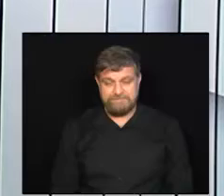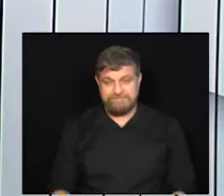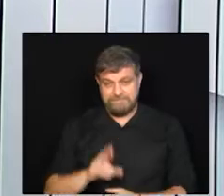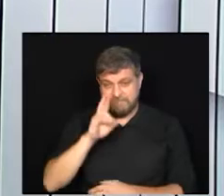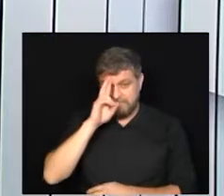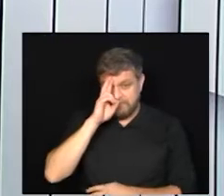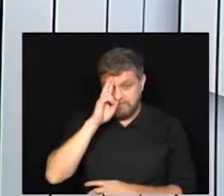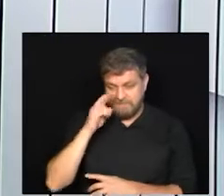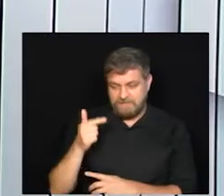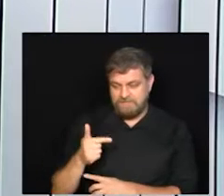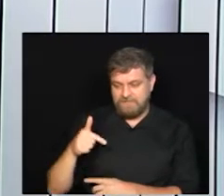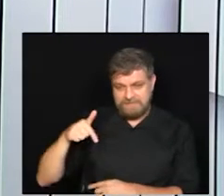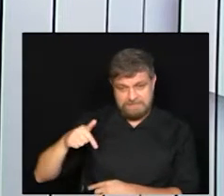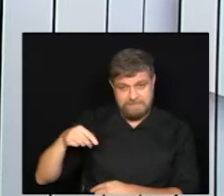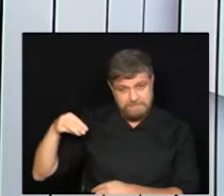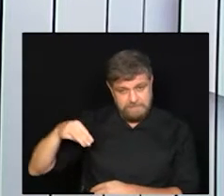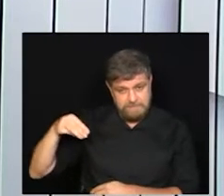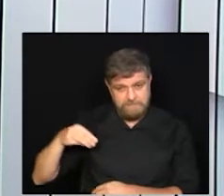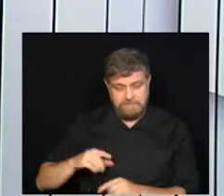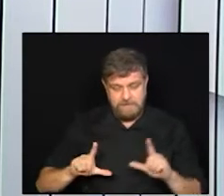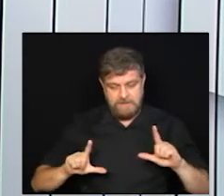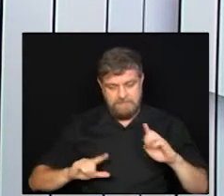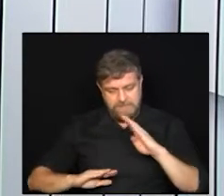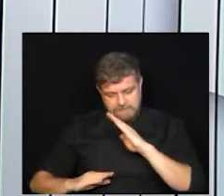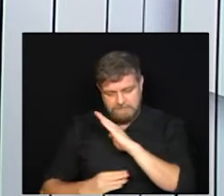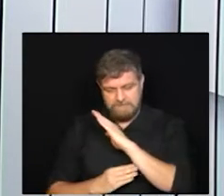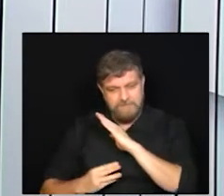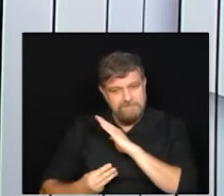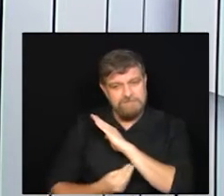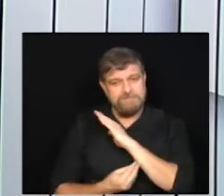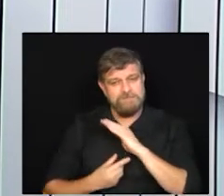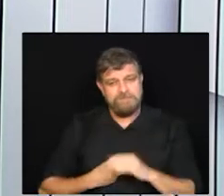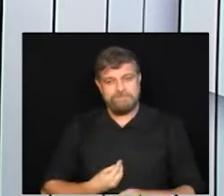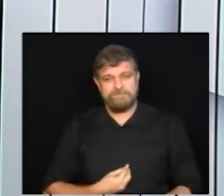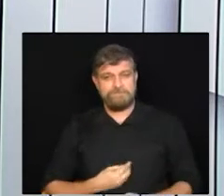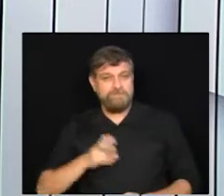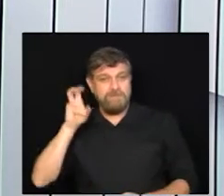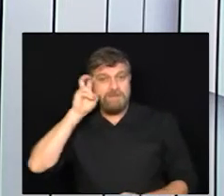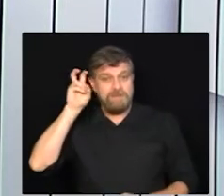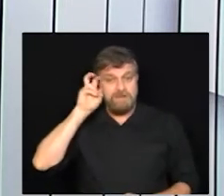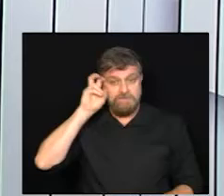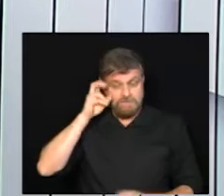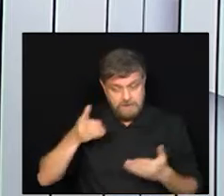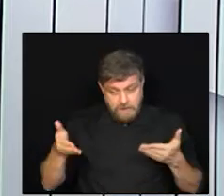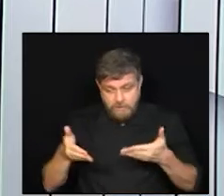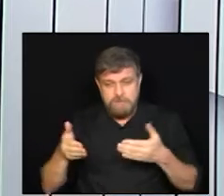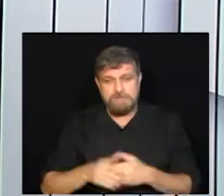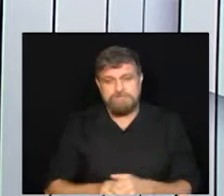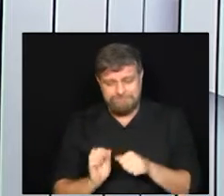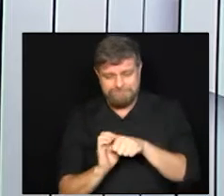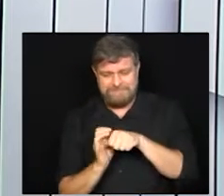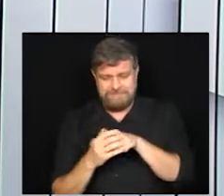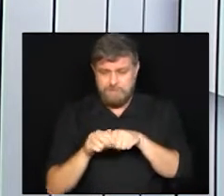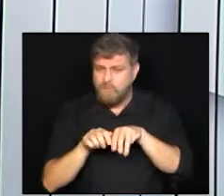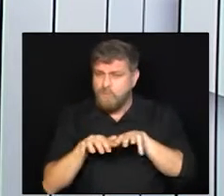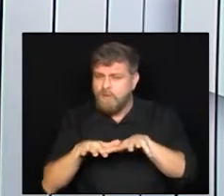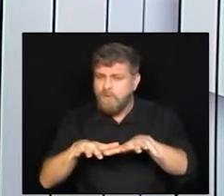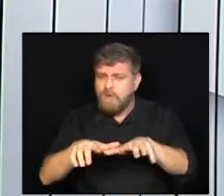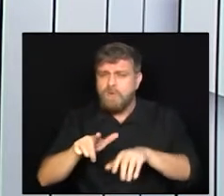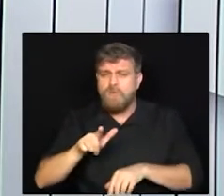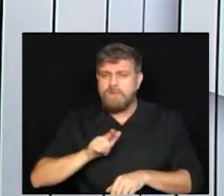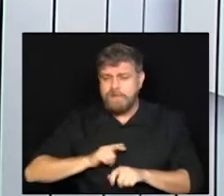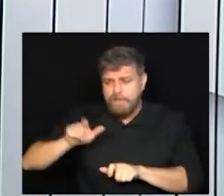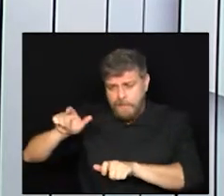Meio-dia e 27, Câmara Total de volta ao vivo nesta quinta-feira. E olha só, durante esta pandemia,